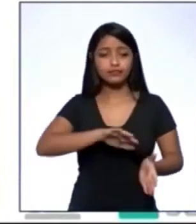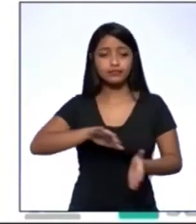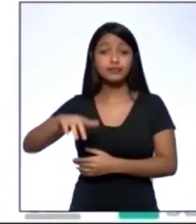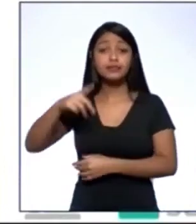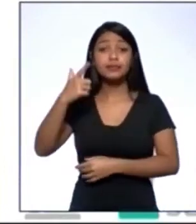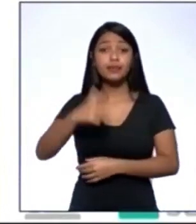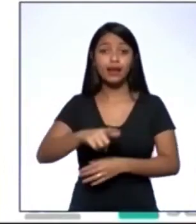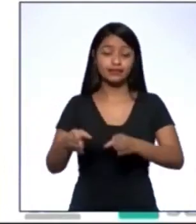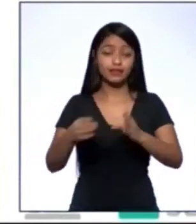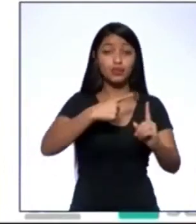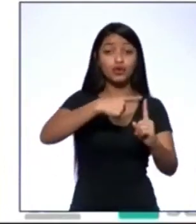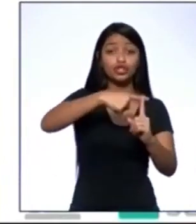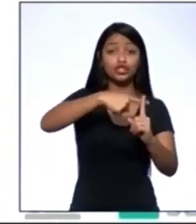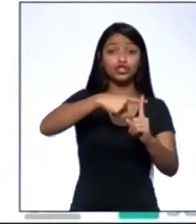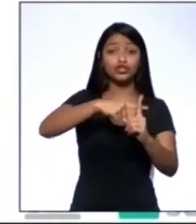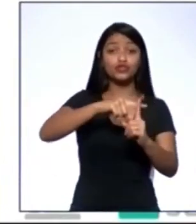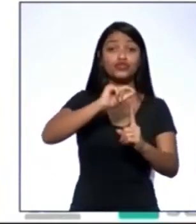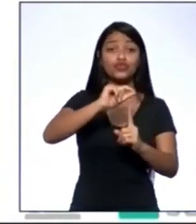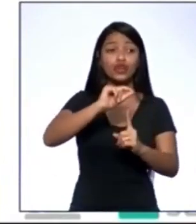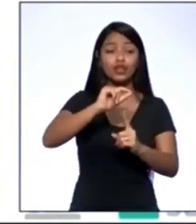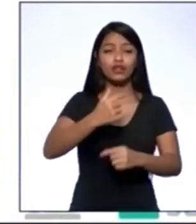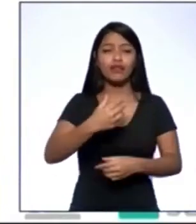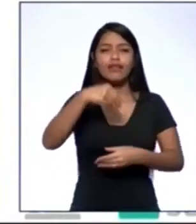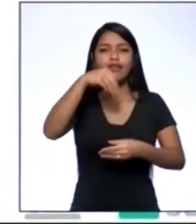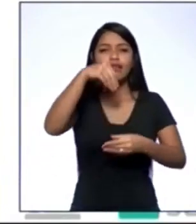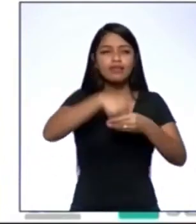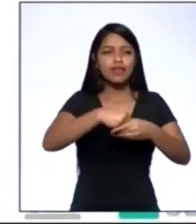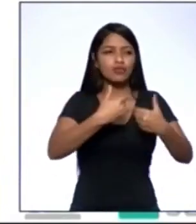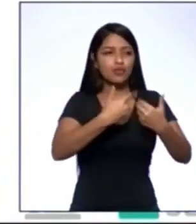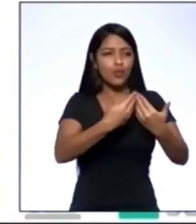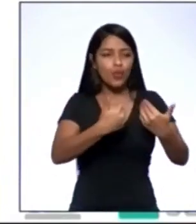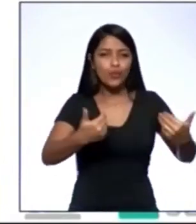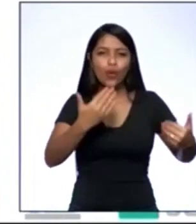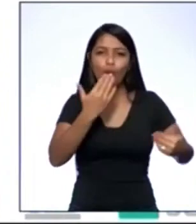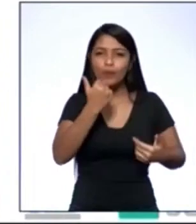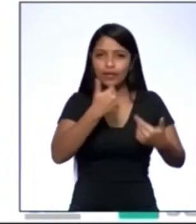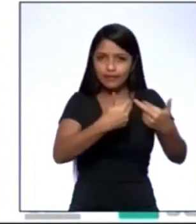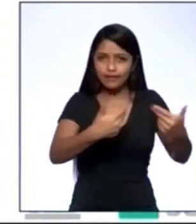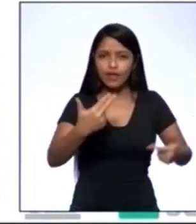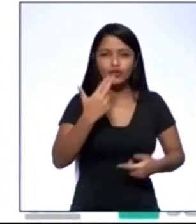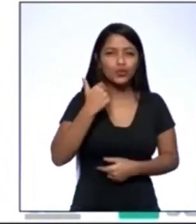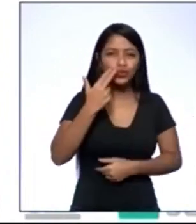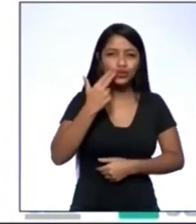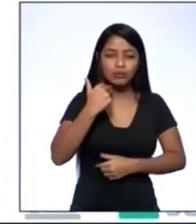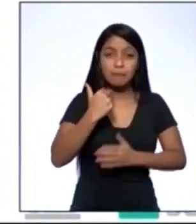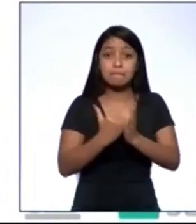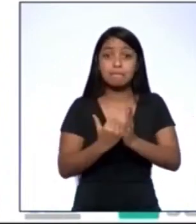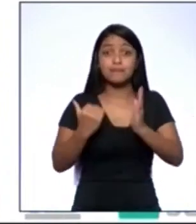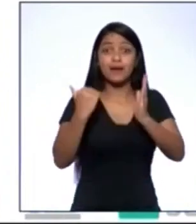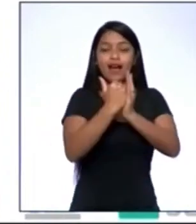o valor nutricional dos alimentos. Amigo, que tal a gente chegar, por